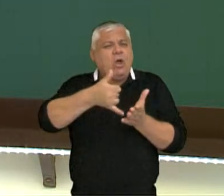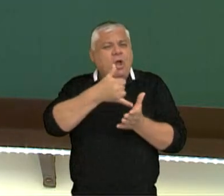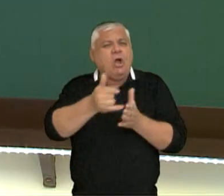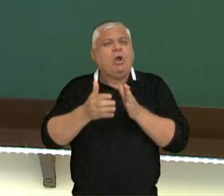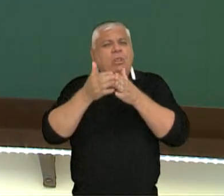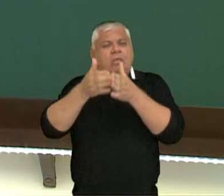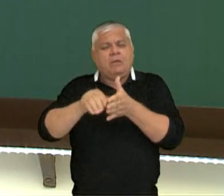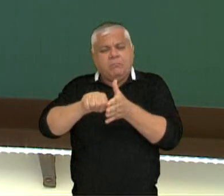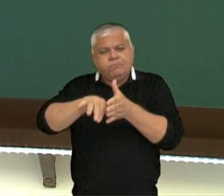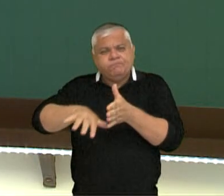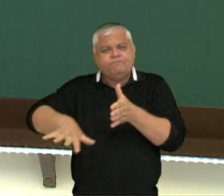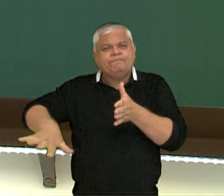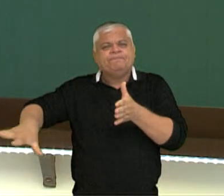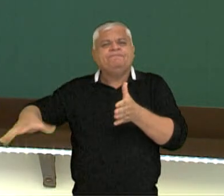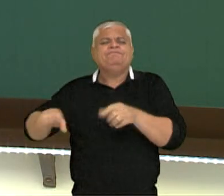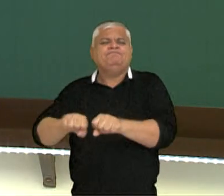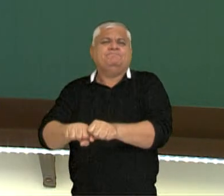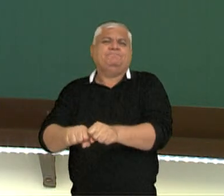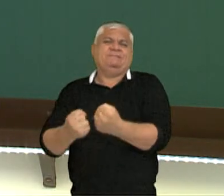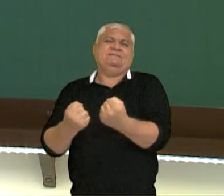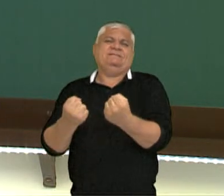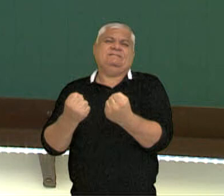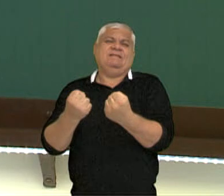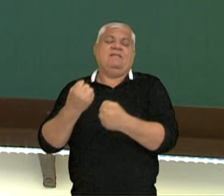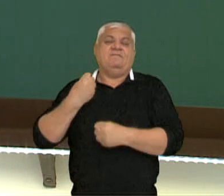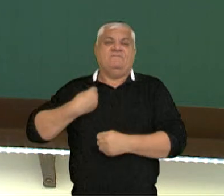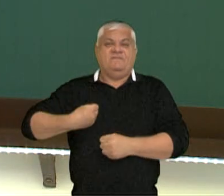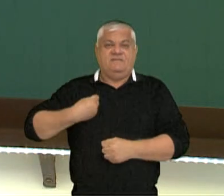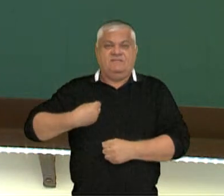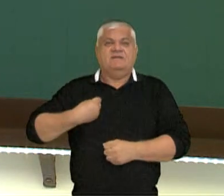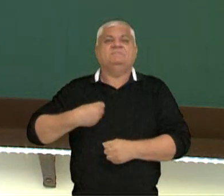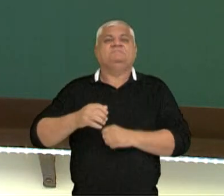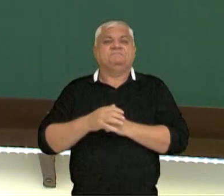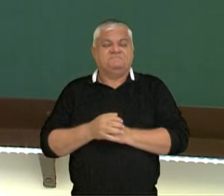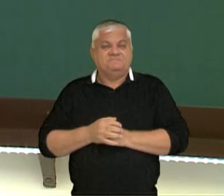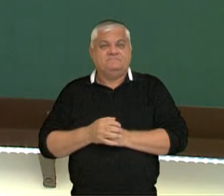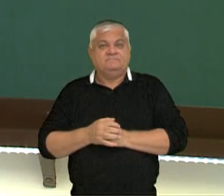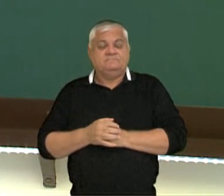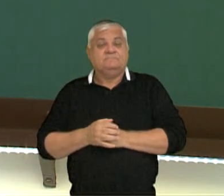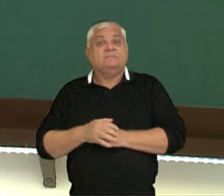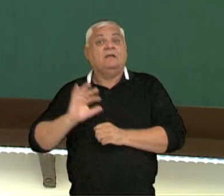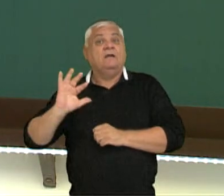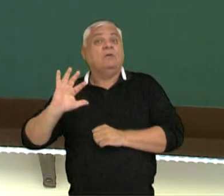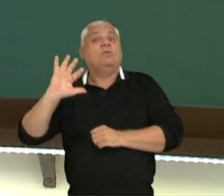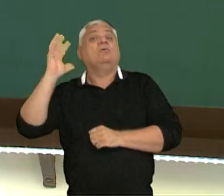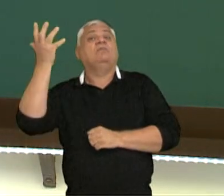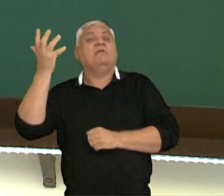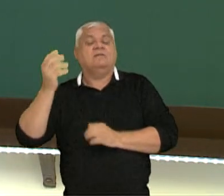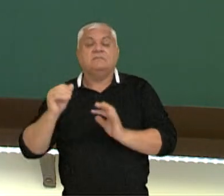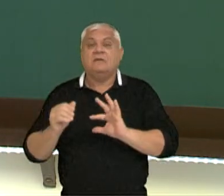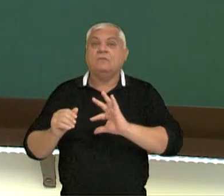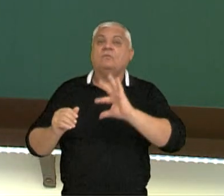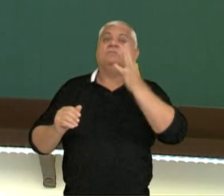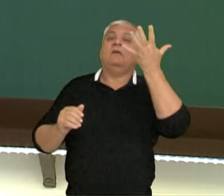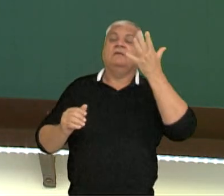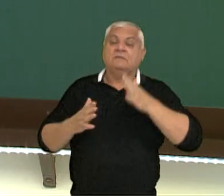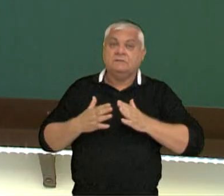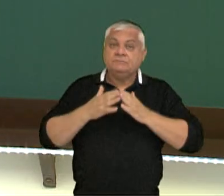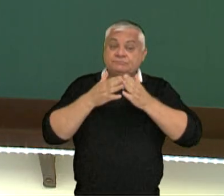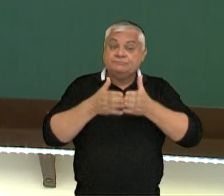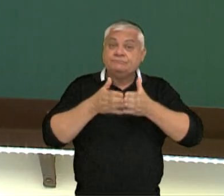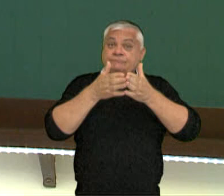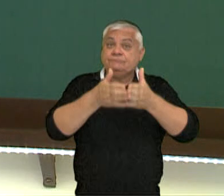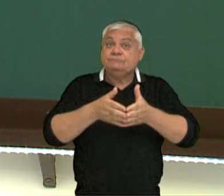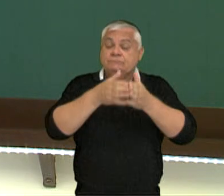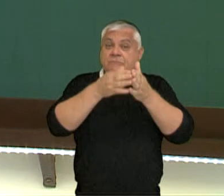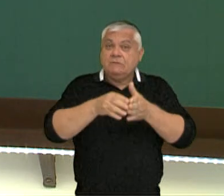Então, prejudica muitíssimo a vida marinha. Quando acontecem esses acidentes, quando acontece derramamento de petróleo,